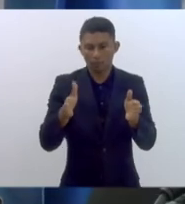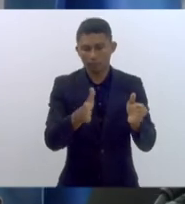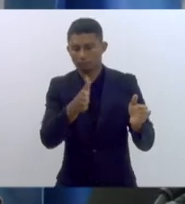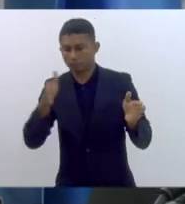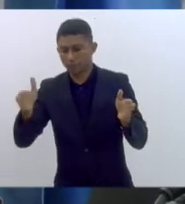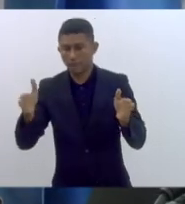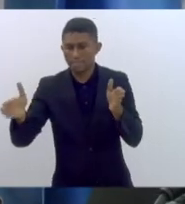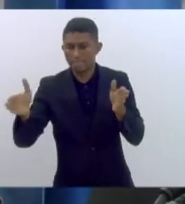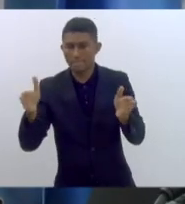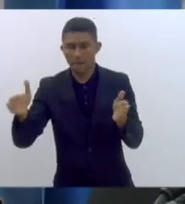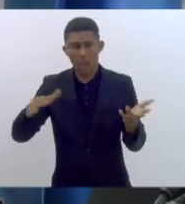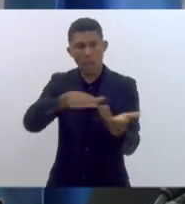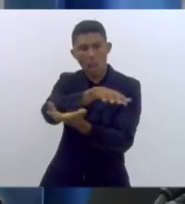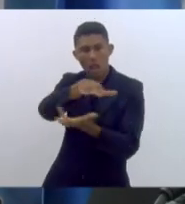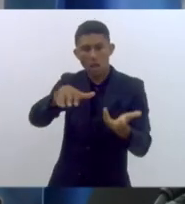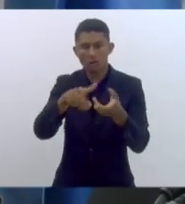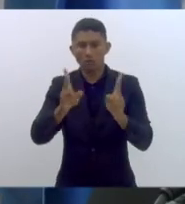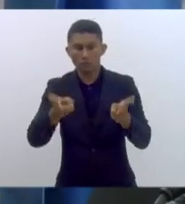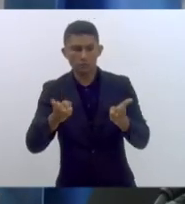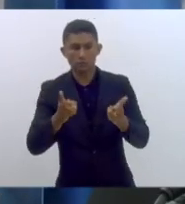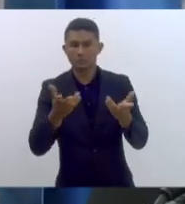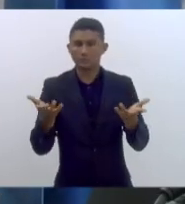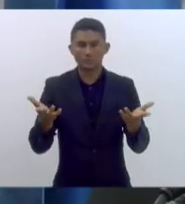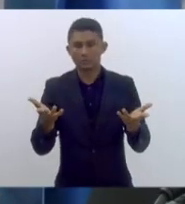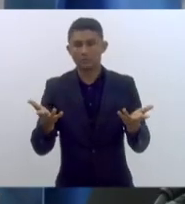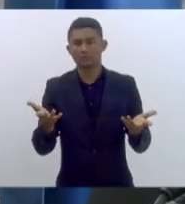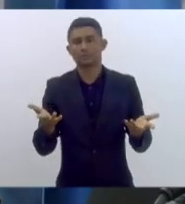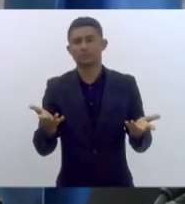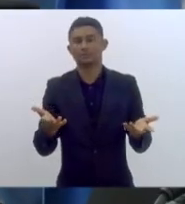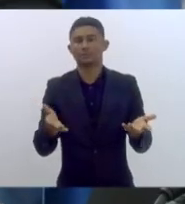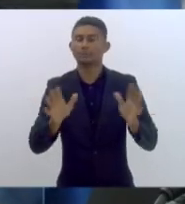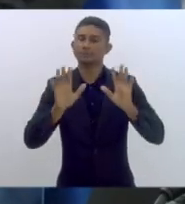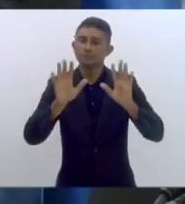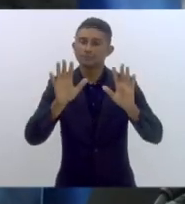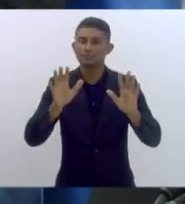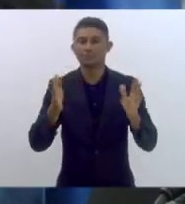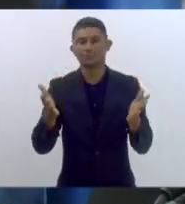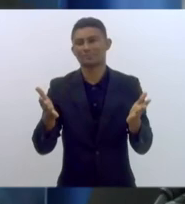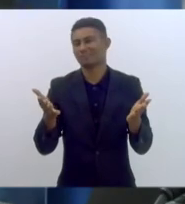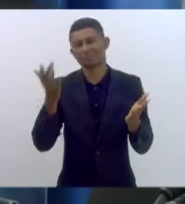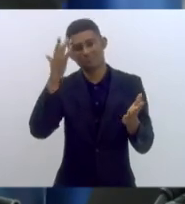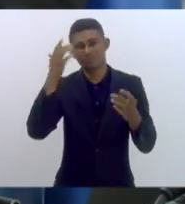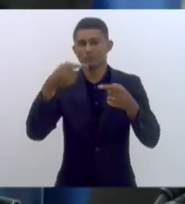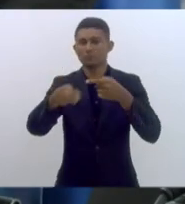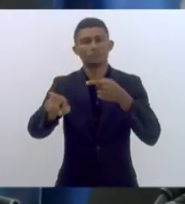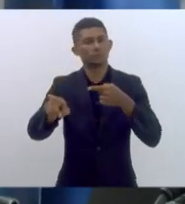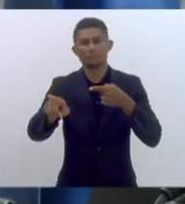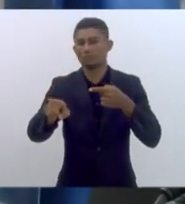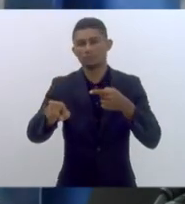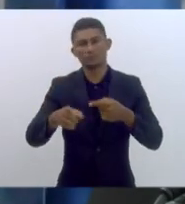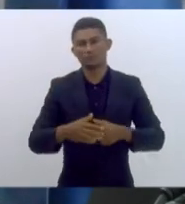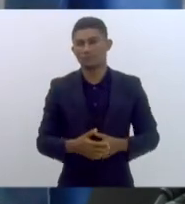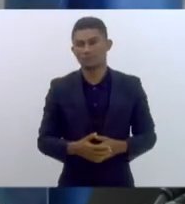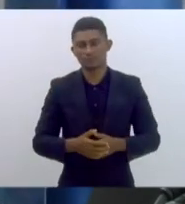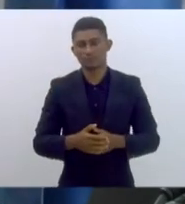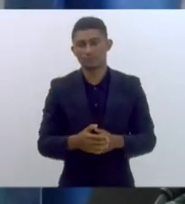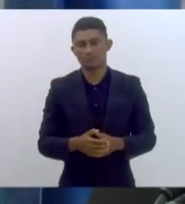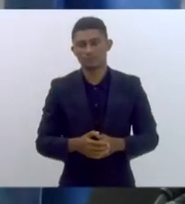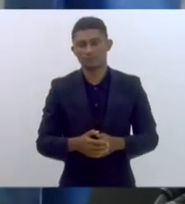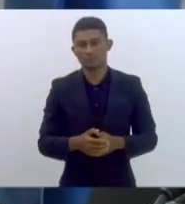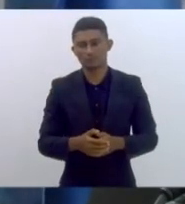calamidade. Mas, enfim, mas isso extrapola a capacidade